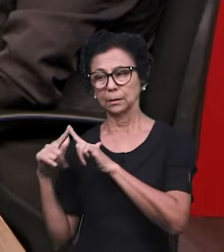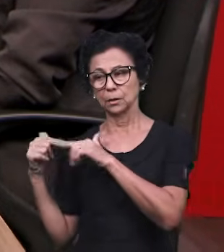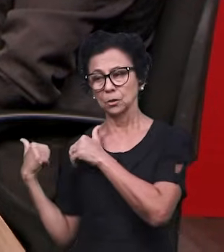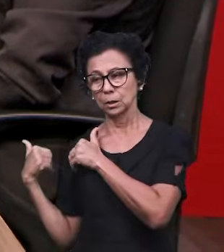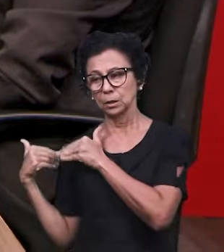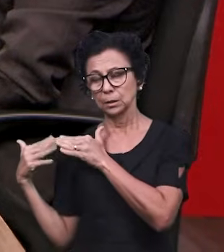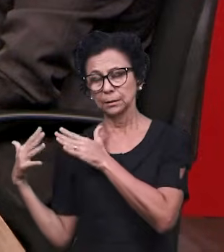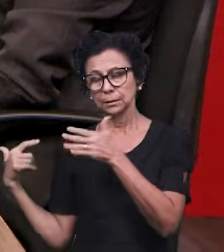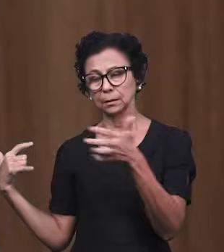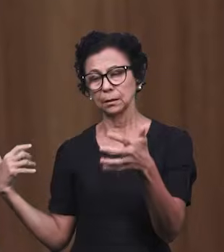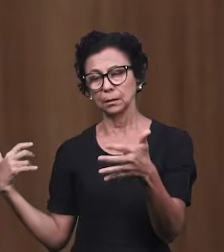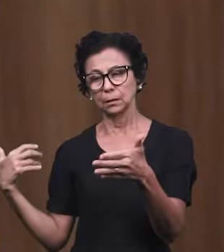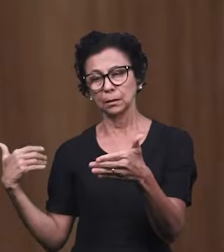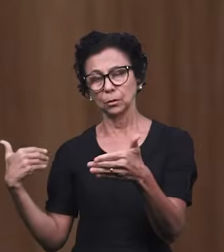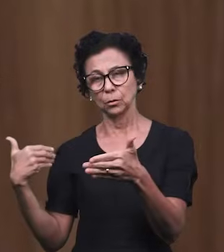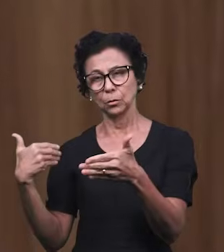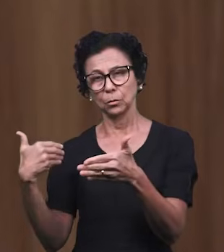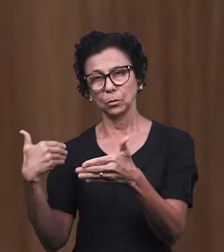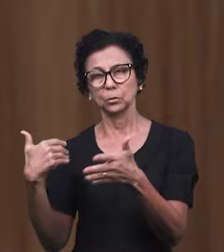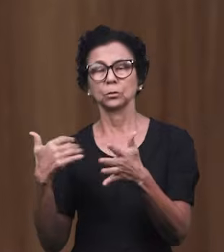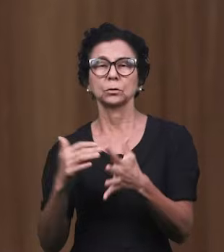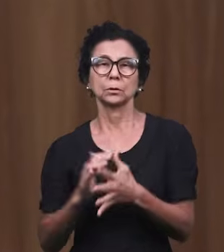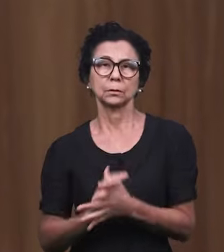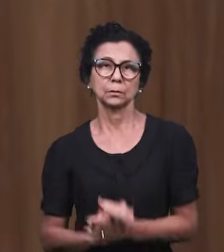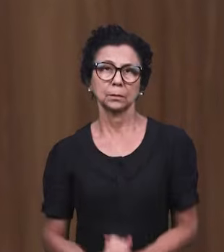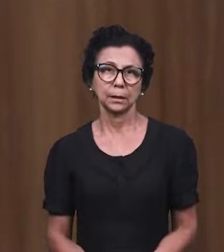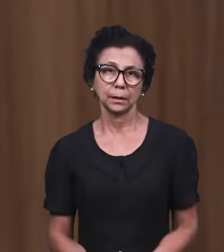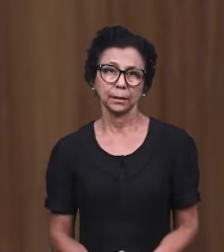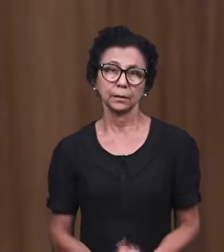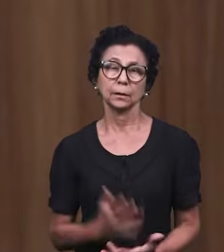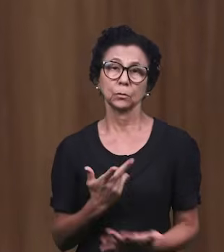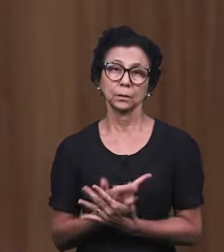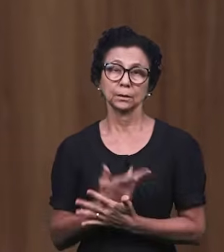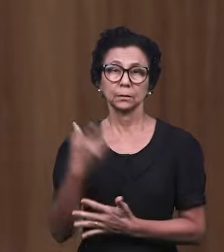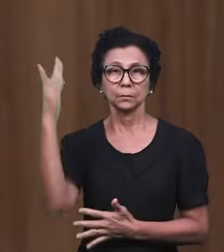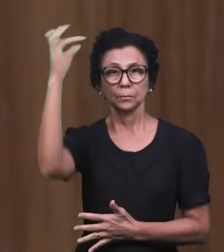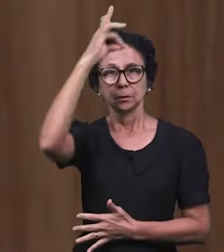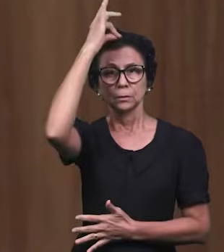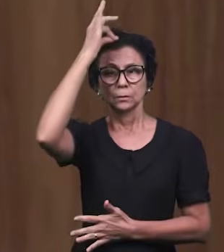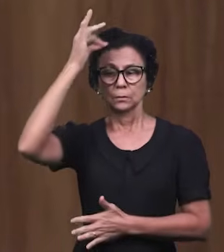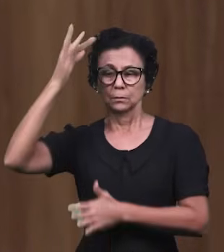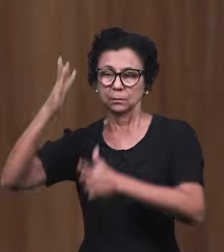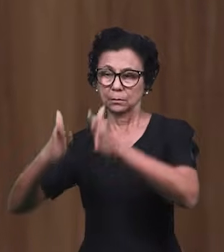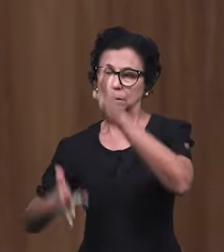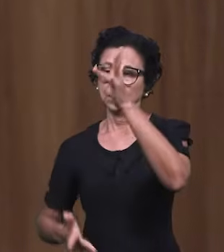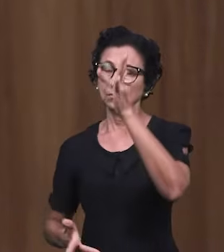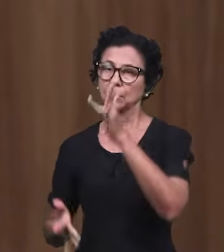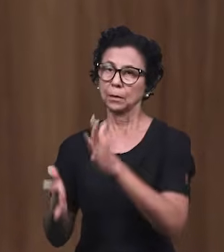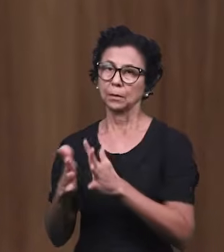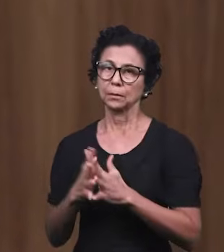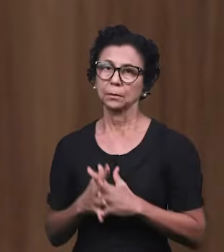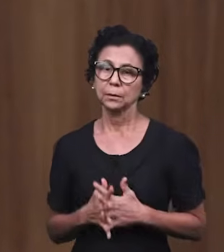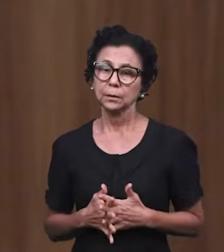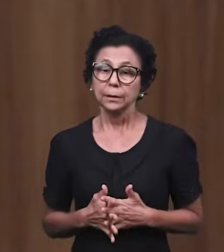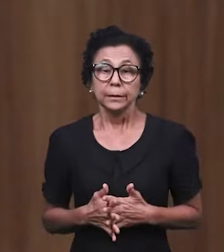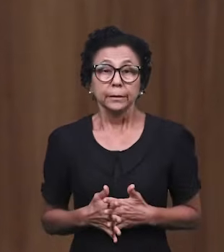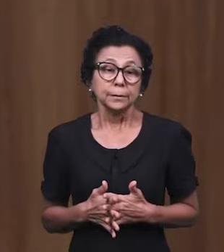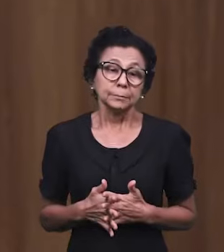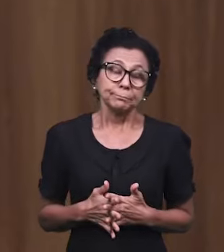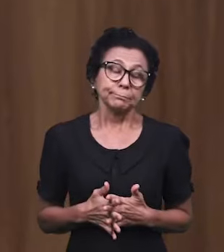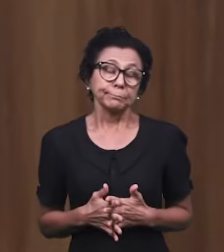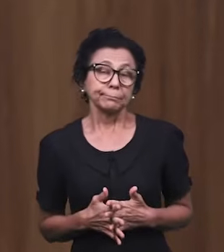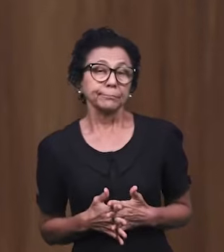pautada naquele episódio do derramar do Espírito Santo. E a pregação da igreja, ela